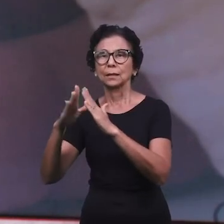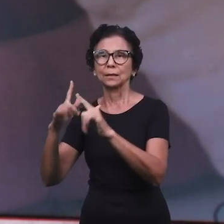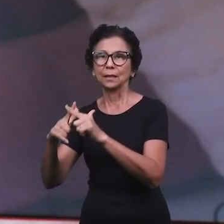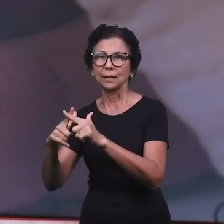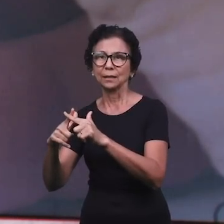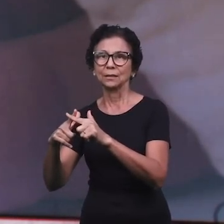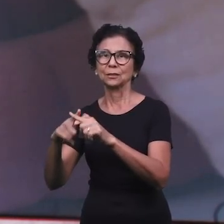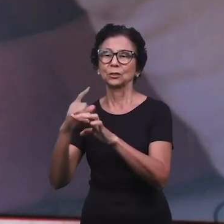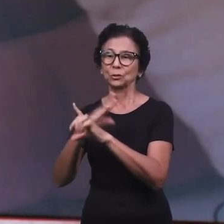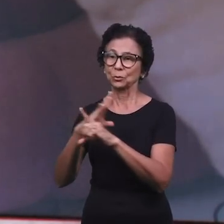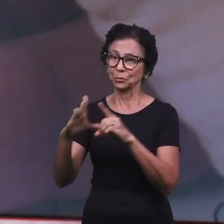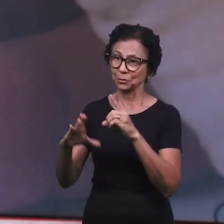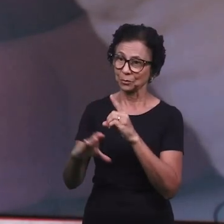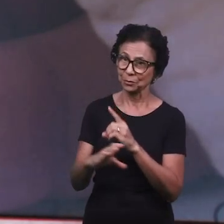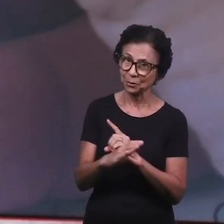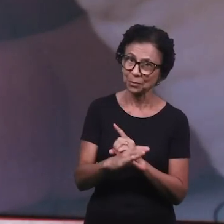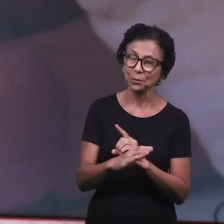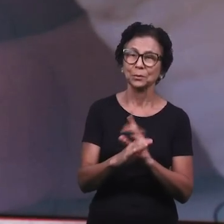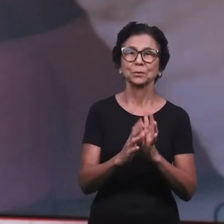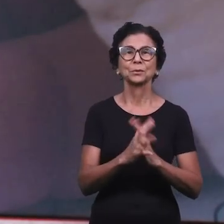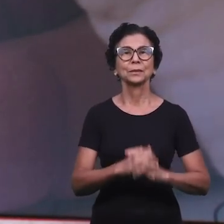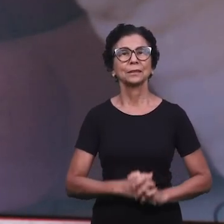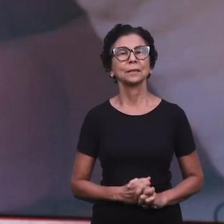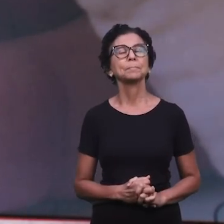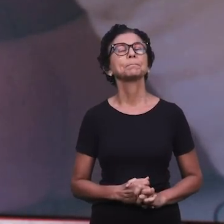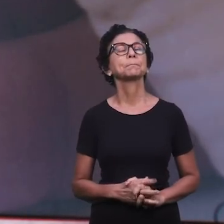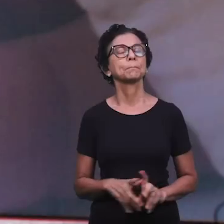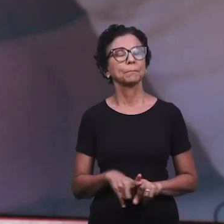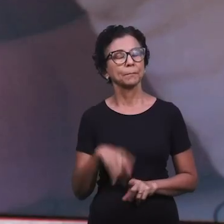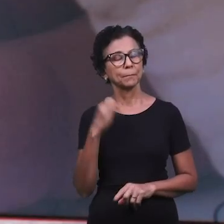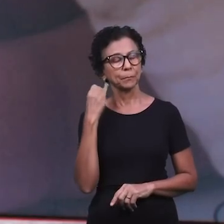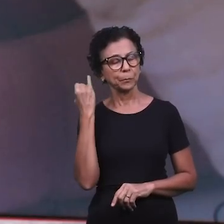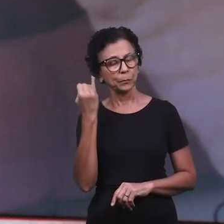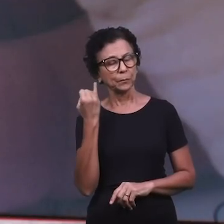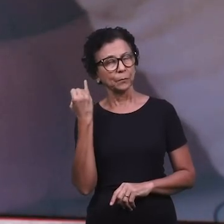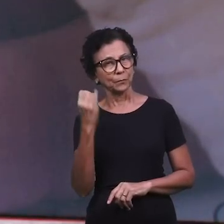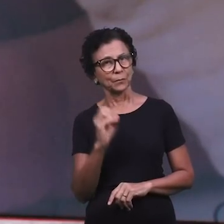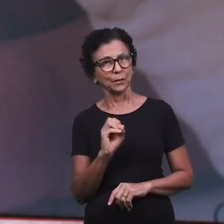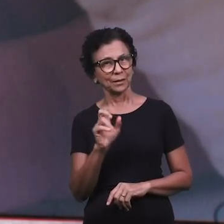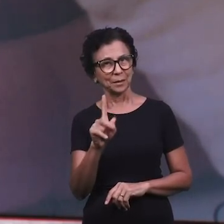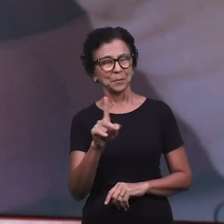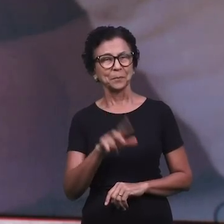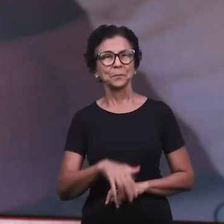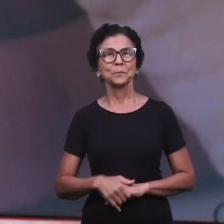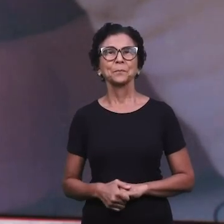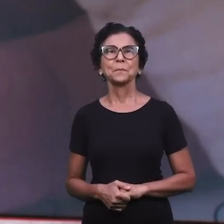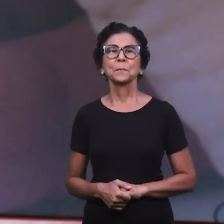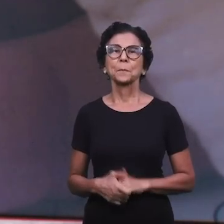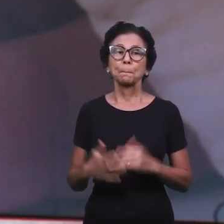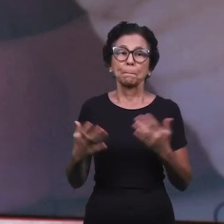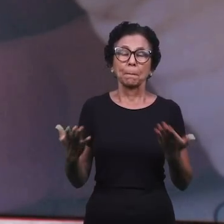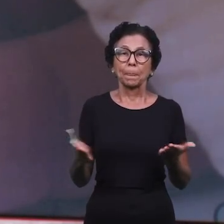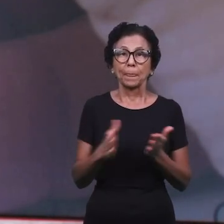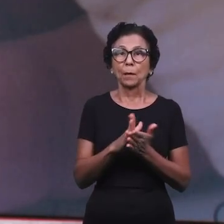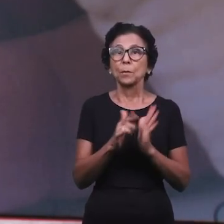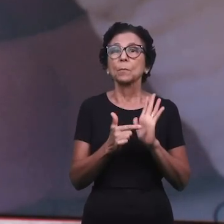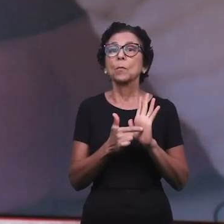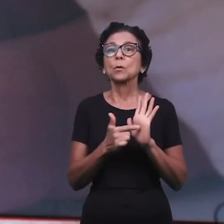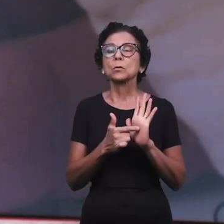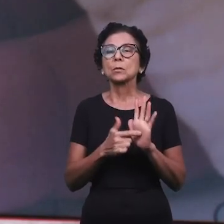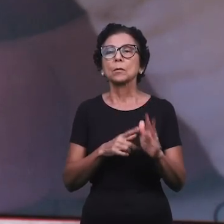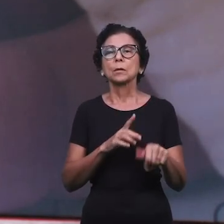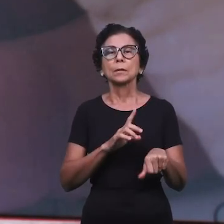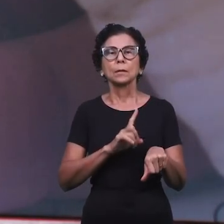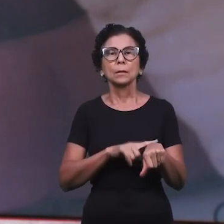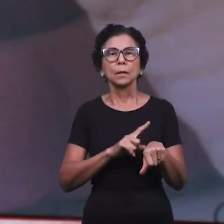tá? Tá ali, né, nas atividades, isso também é importante, tá certo? A Bíblia fala que há